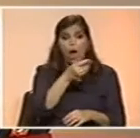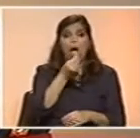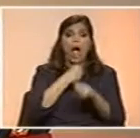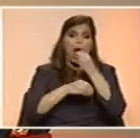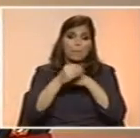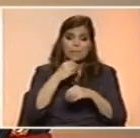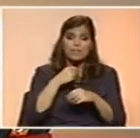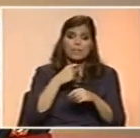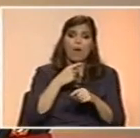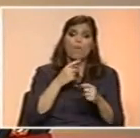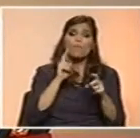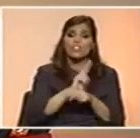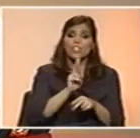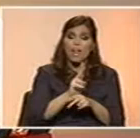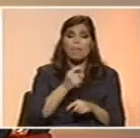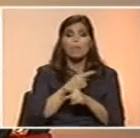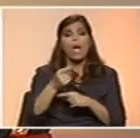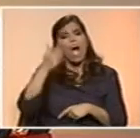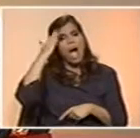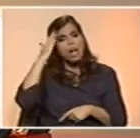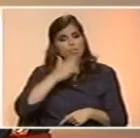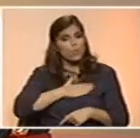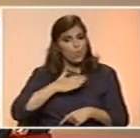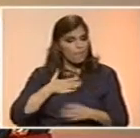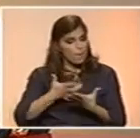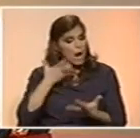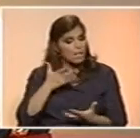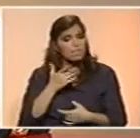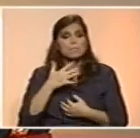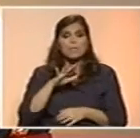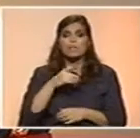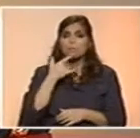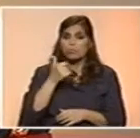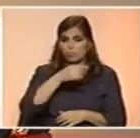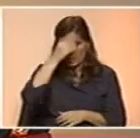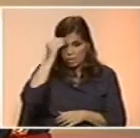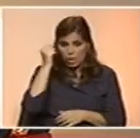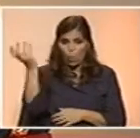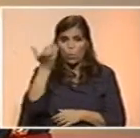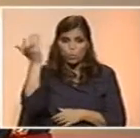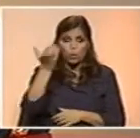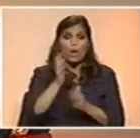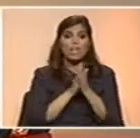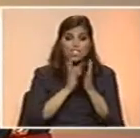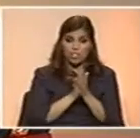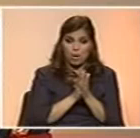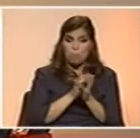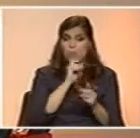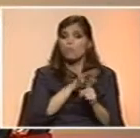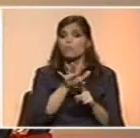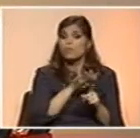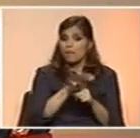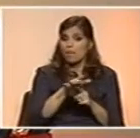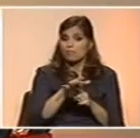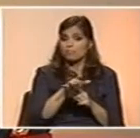acharem que realmente é uma alimentação mais saudável. No entanto, não nos podemos esquecer que a cultura, a própria religião, também pode ter a ver com